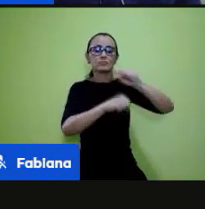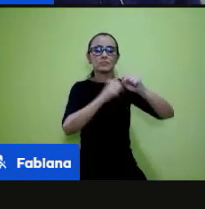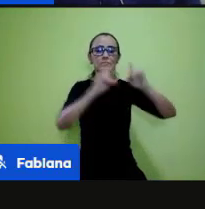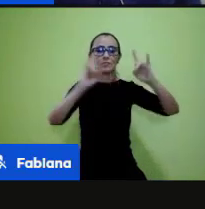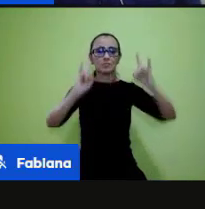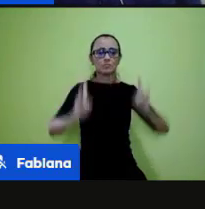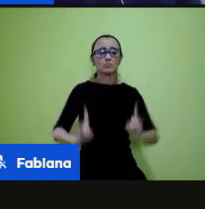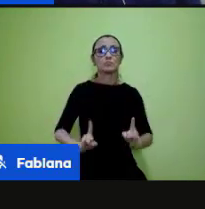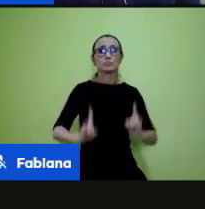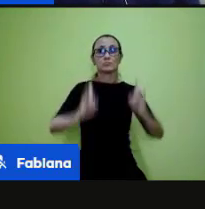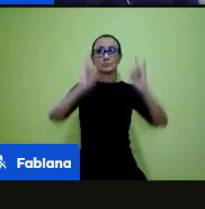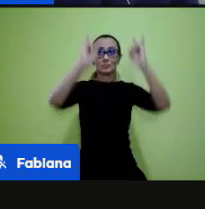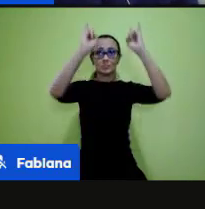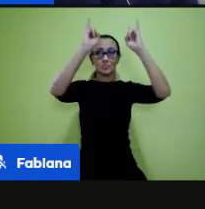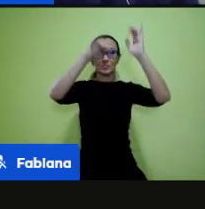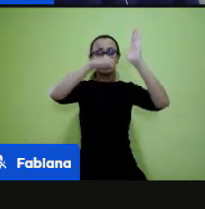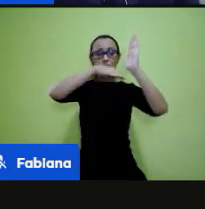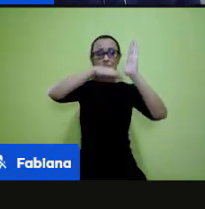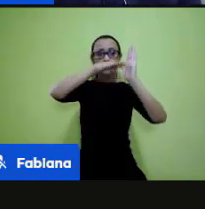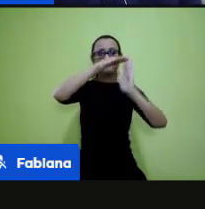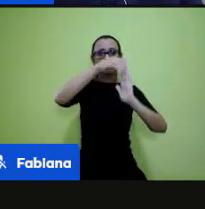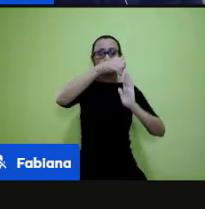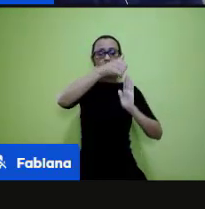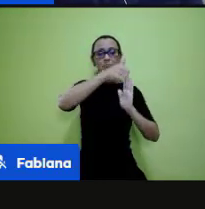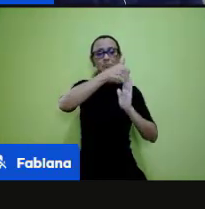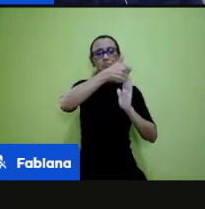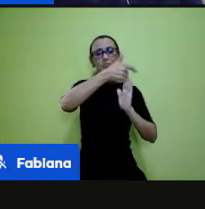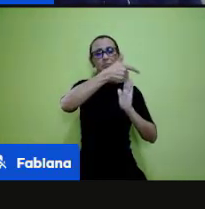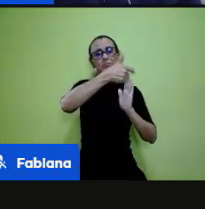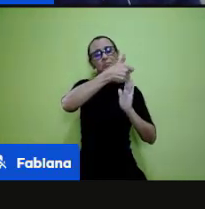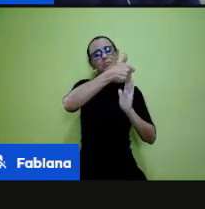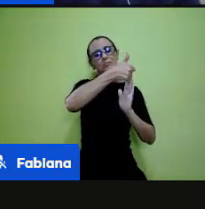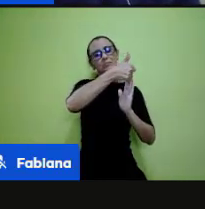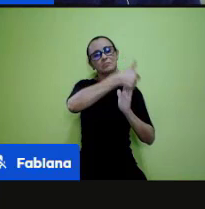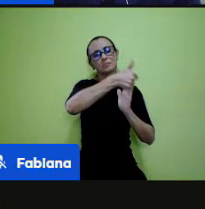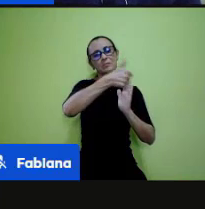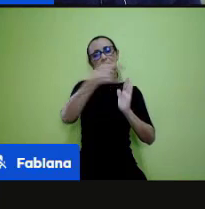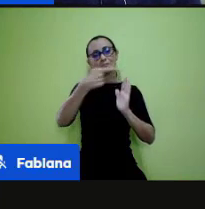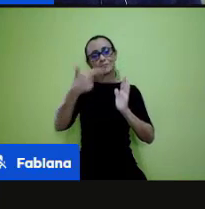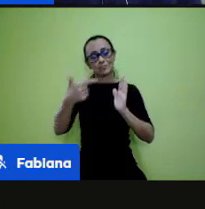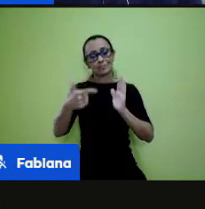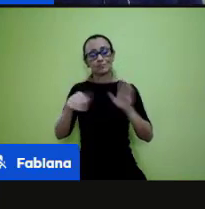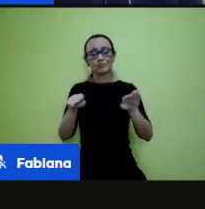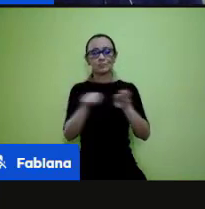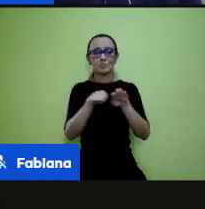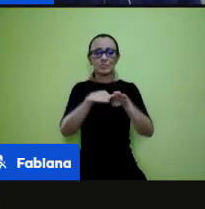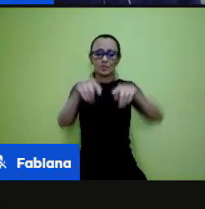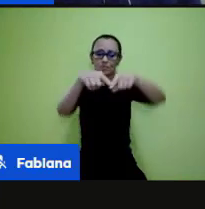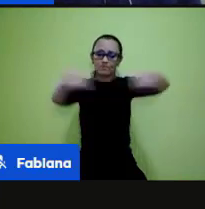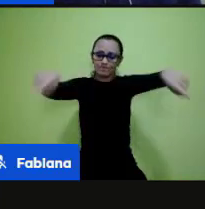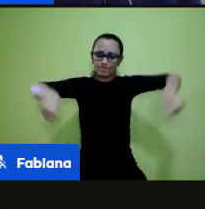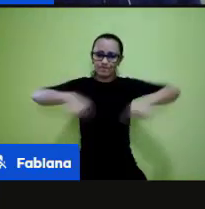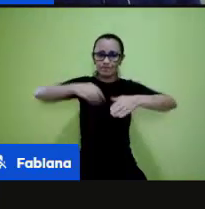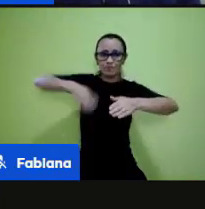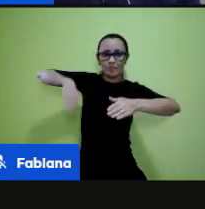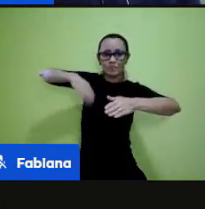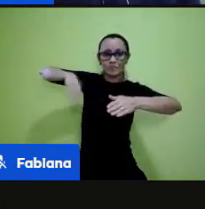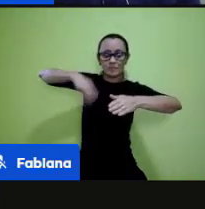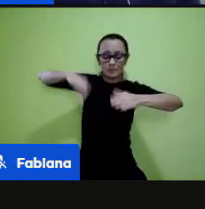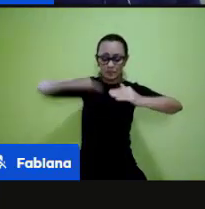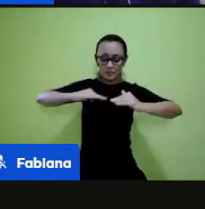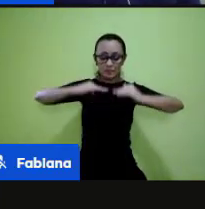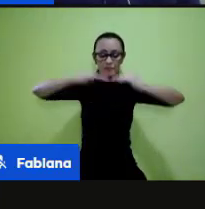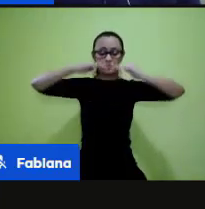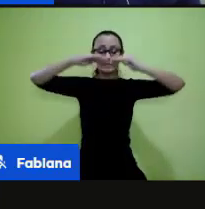no 12º andar, no bairro São Francisco, numa piscina, numa cobertura que estava o pessoal para